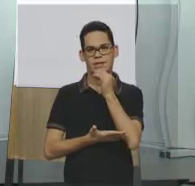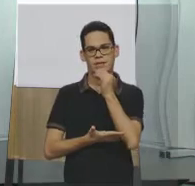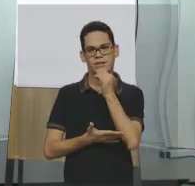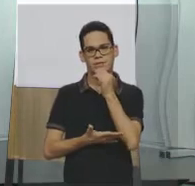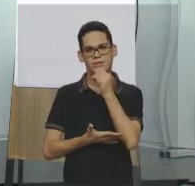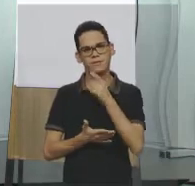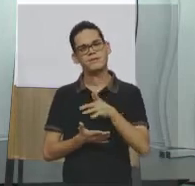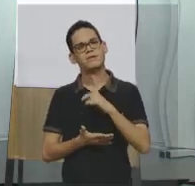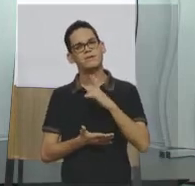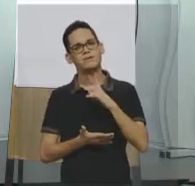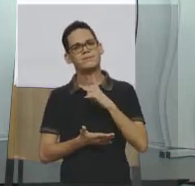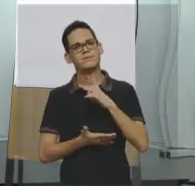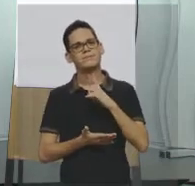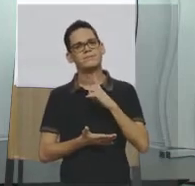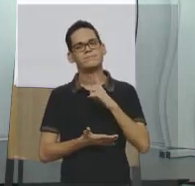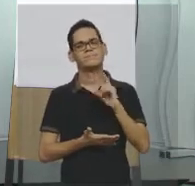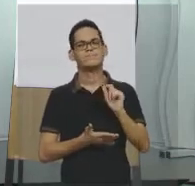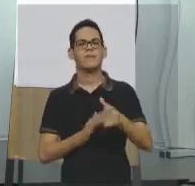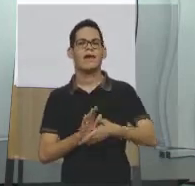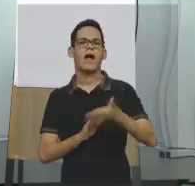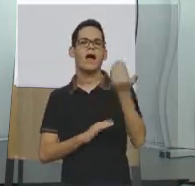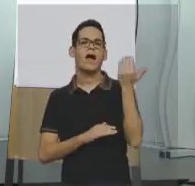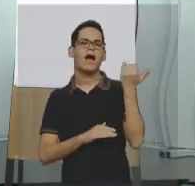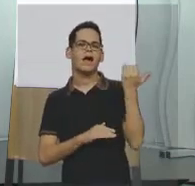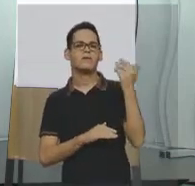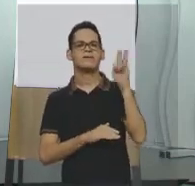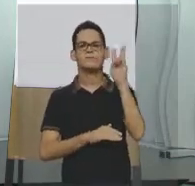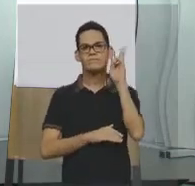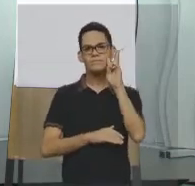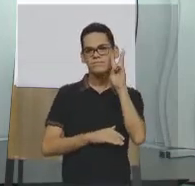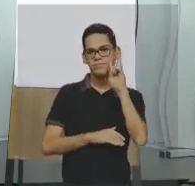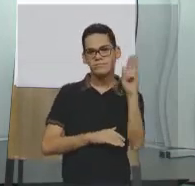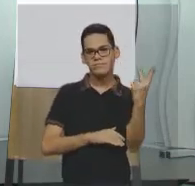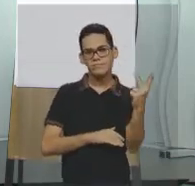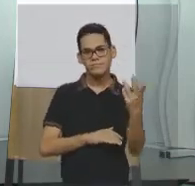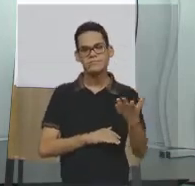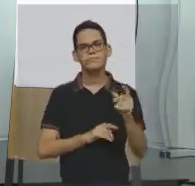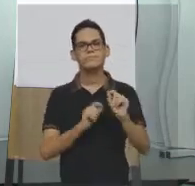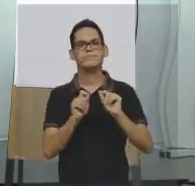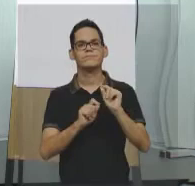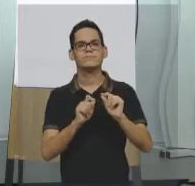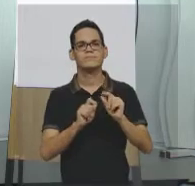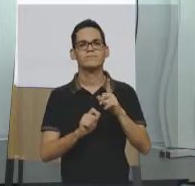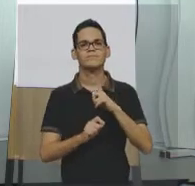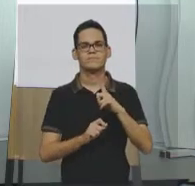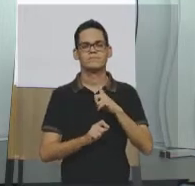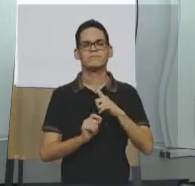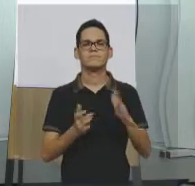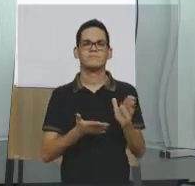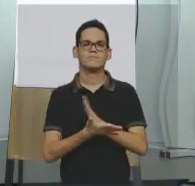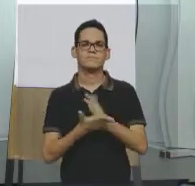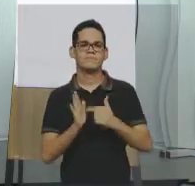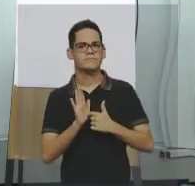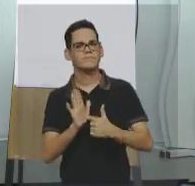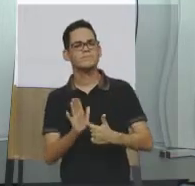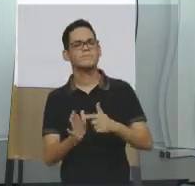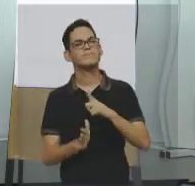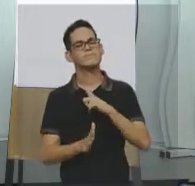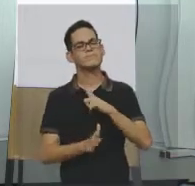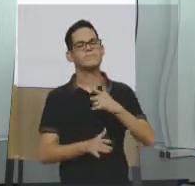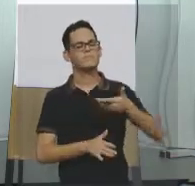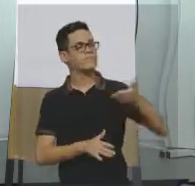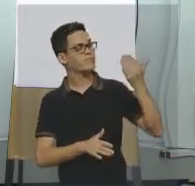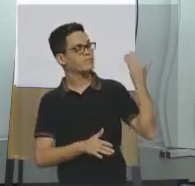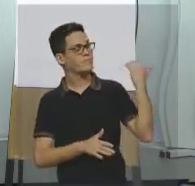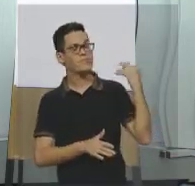da existência da história, né, dos registros da história, existem indicativos de que houve, há muito tempo